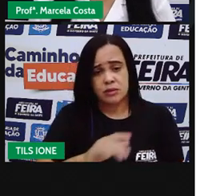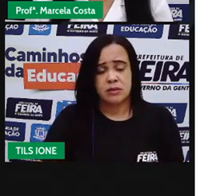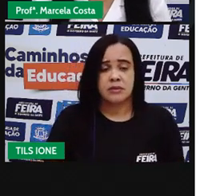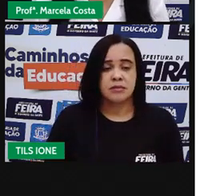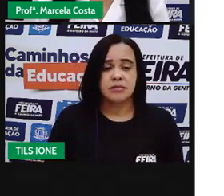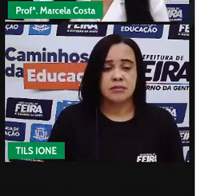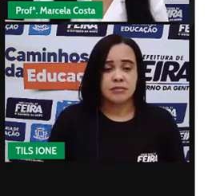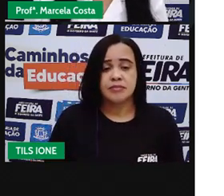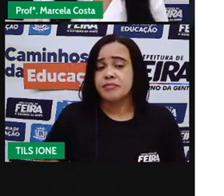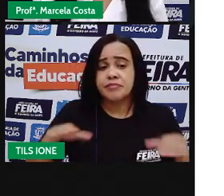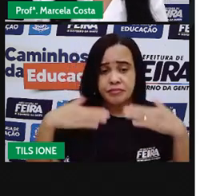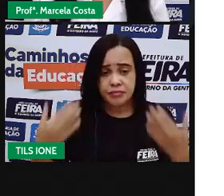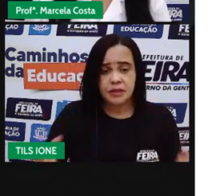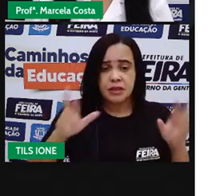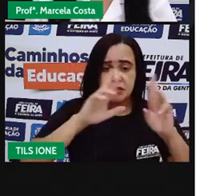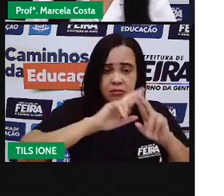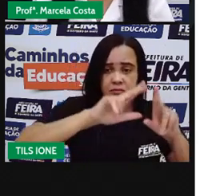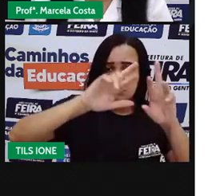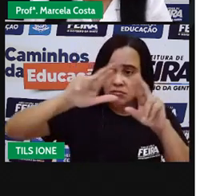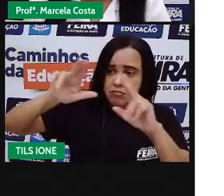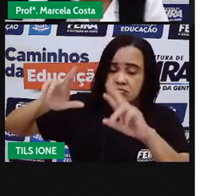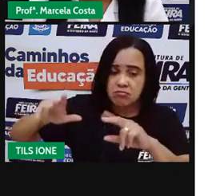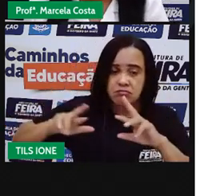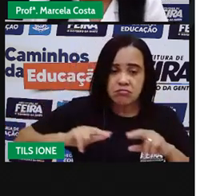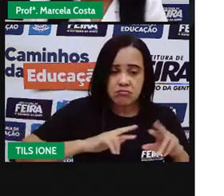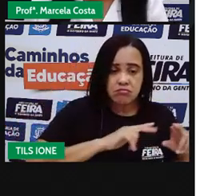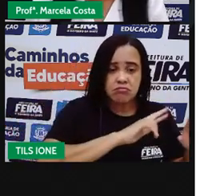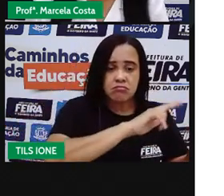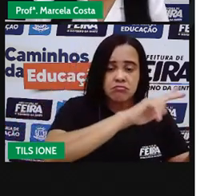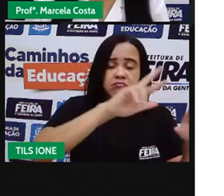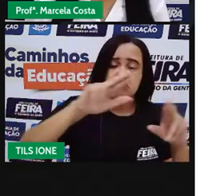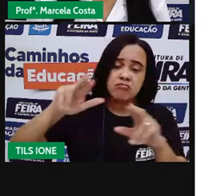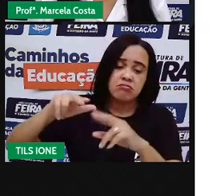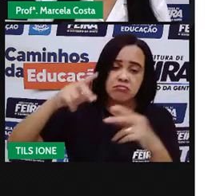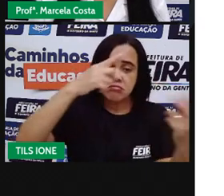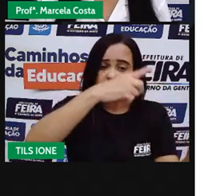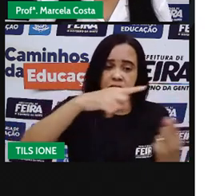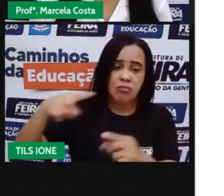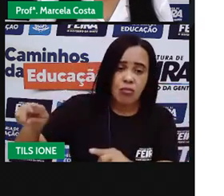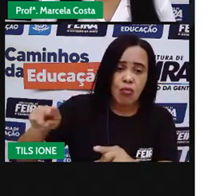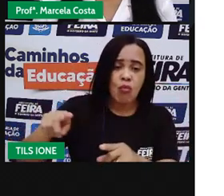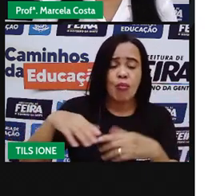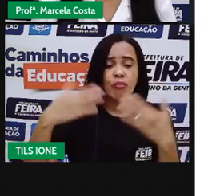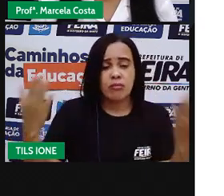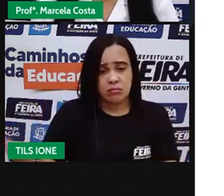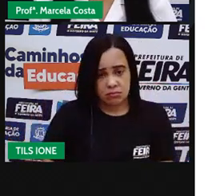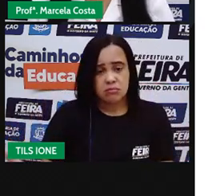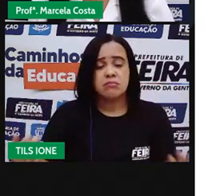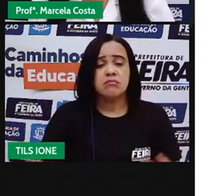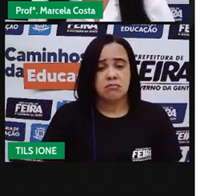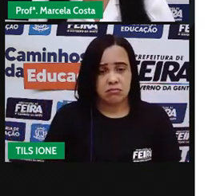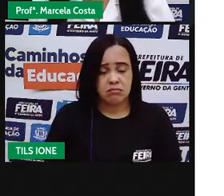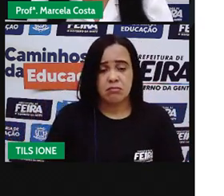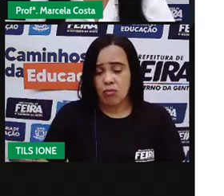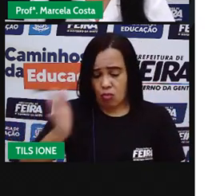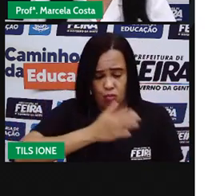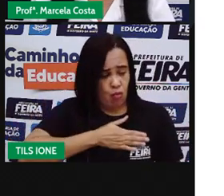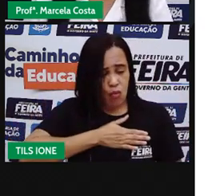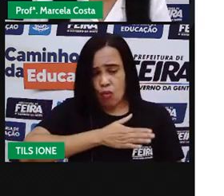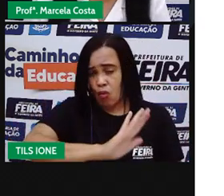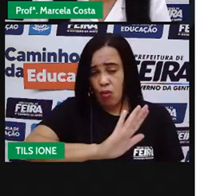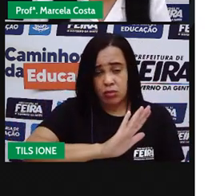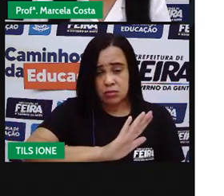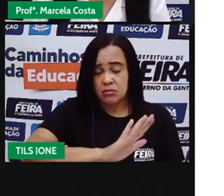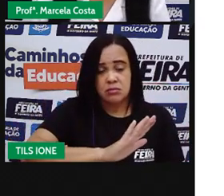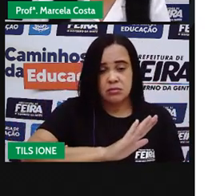Nessas diferenças a gente vai ver opostos, né? Que é um gostar de uma coisa, o outro